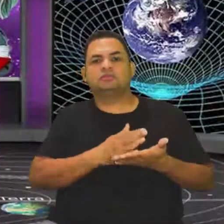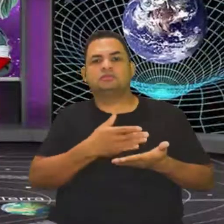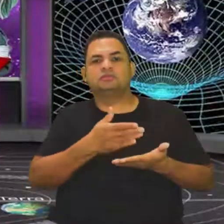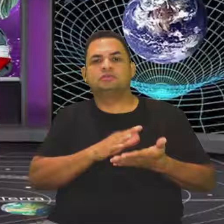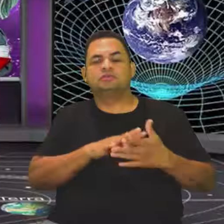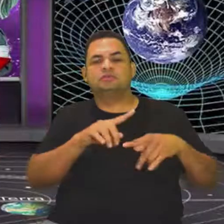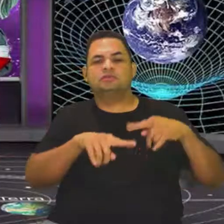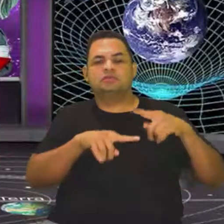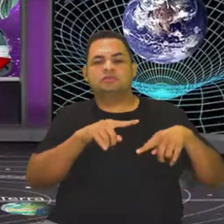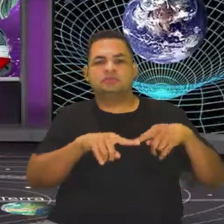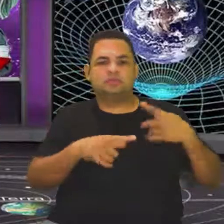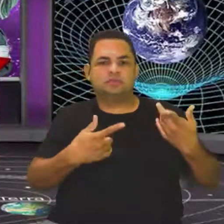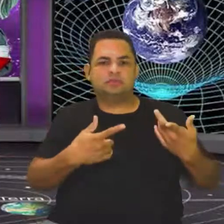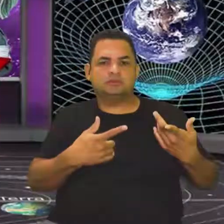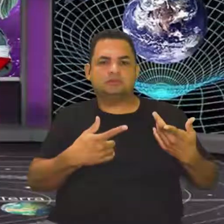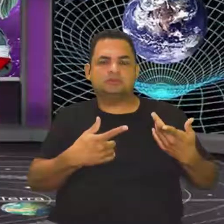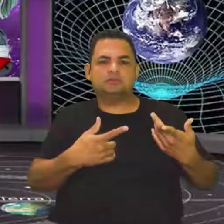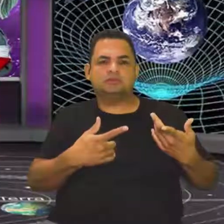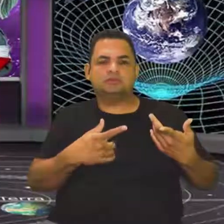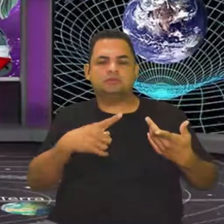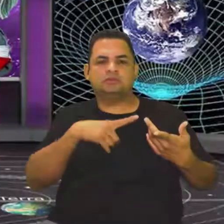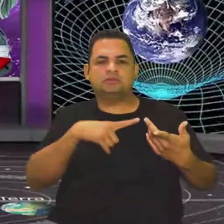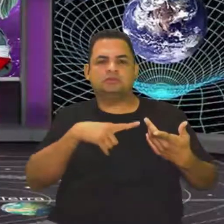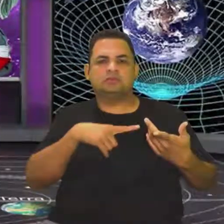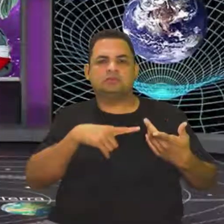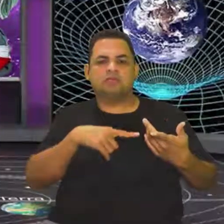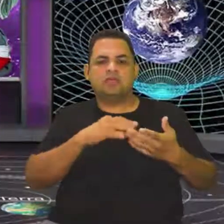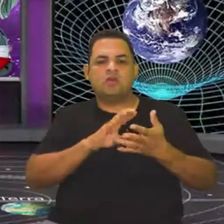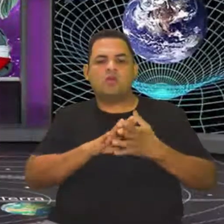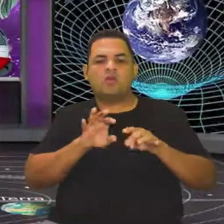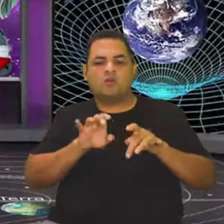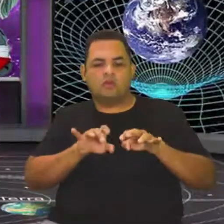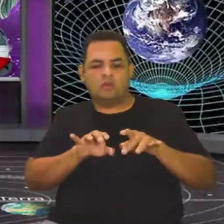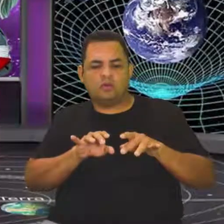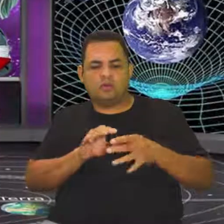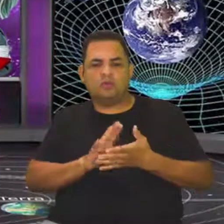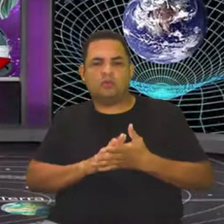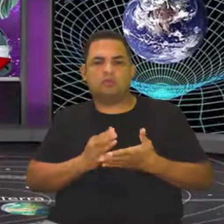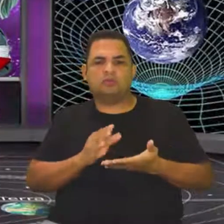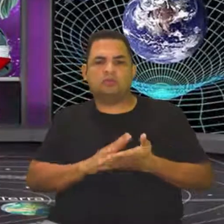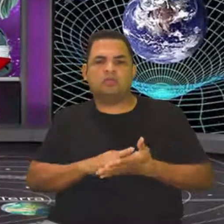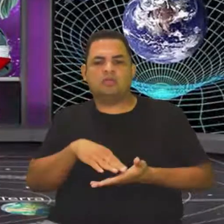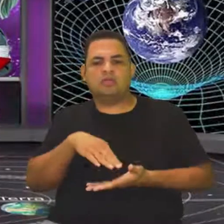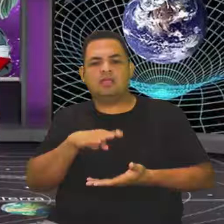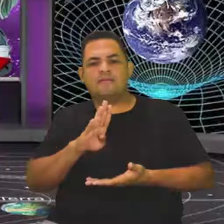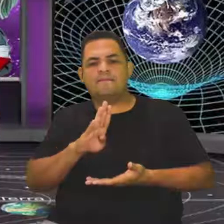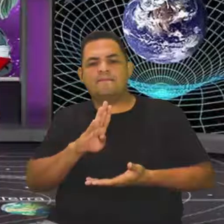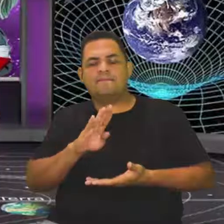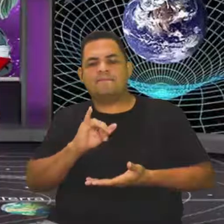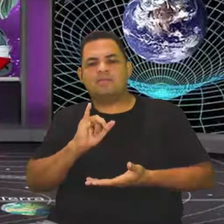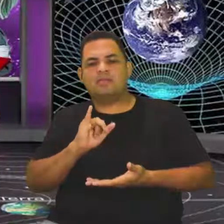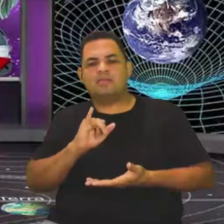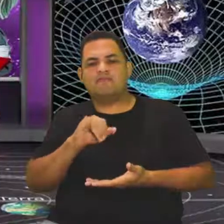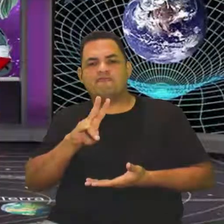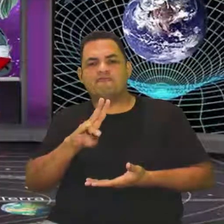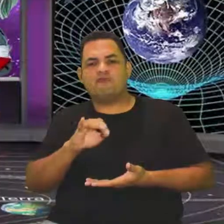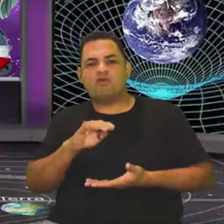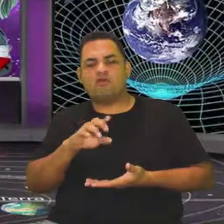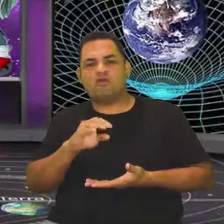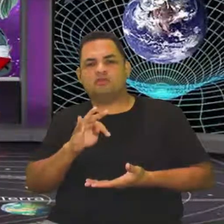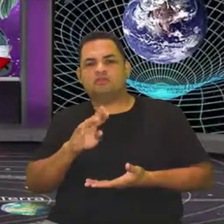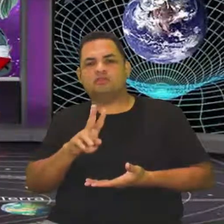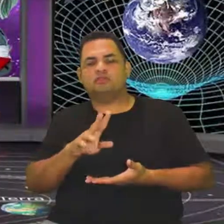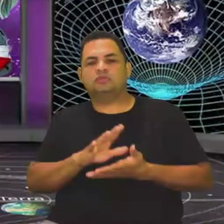exemplo, nós temos aí que a maioria dos notebooks hoje em dia é bivolt, ou seja, se você colocar